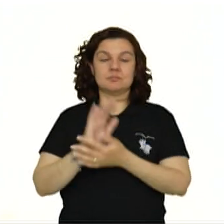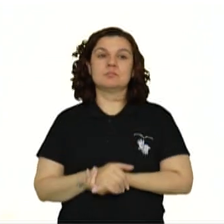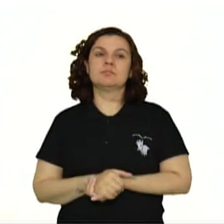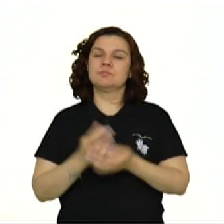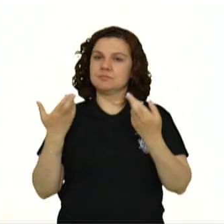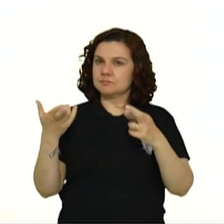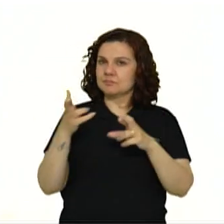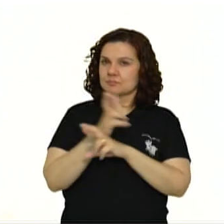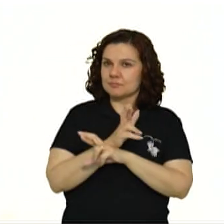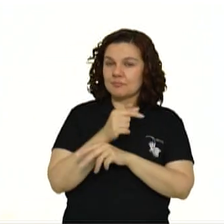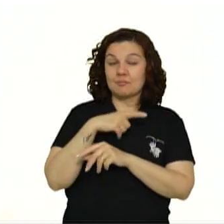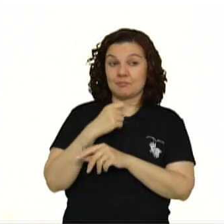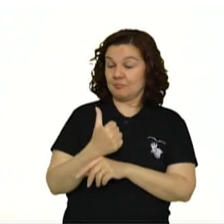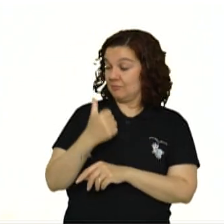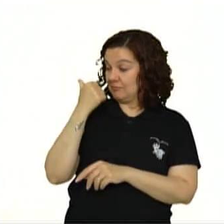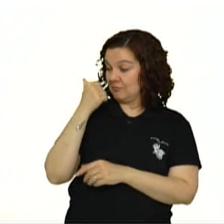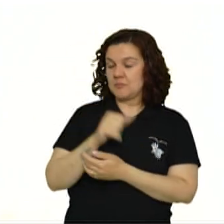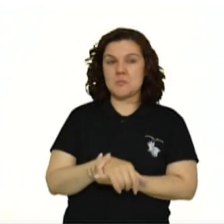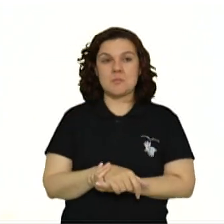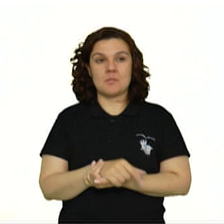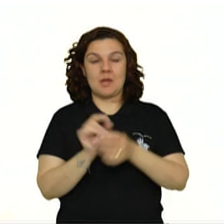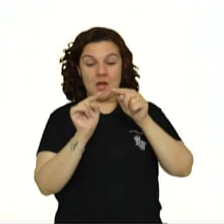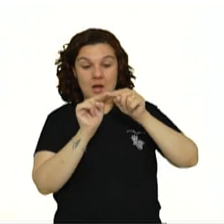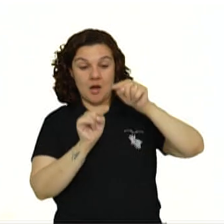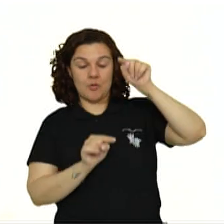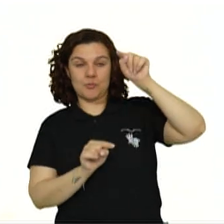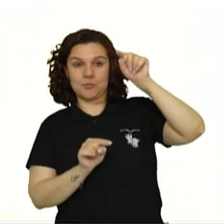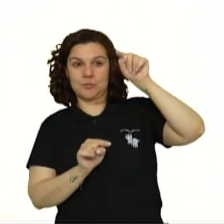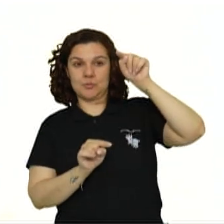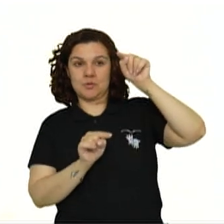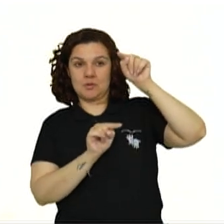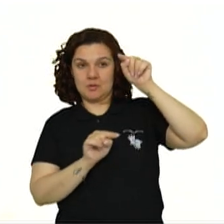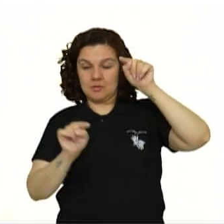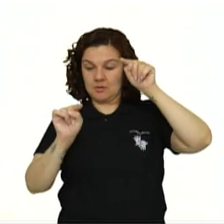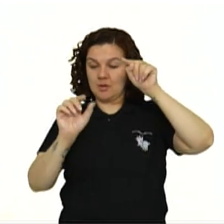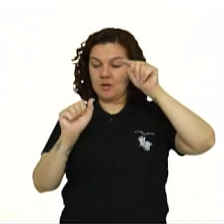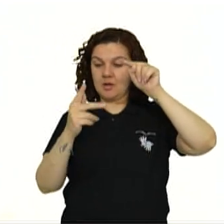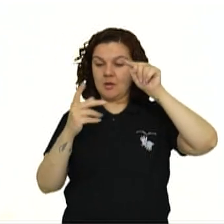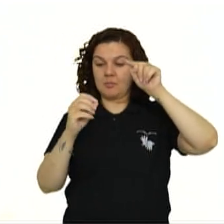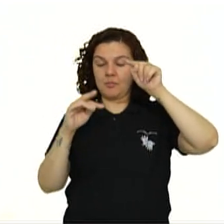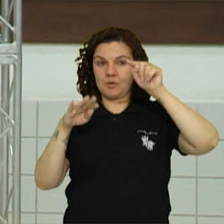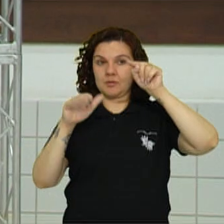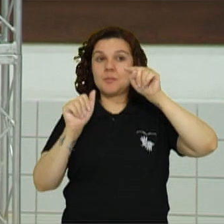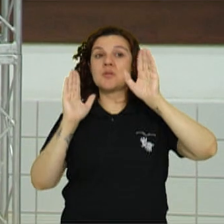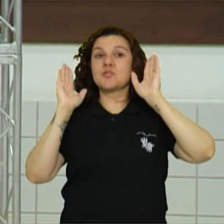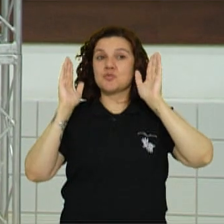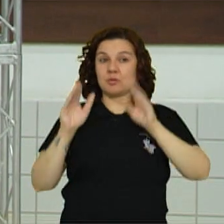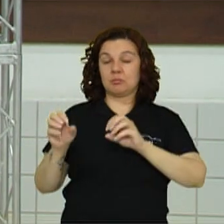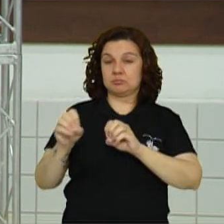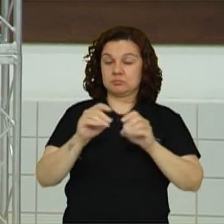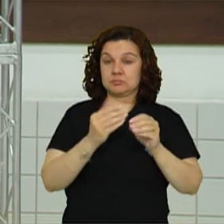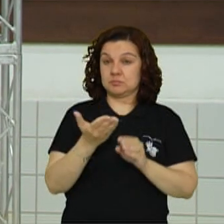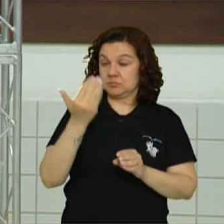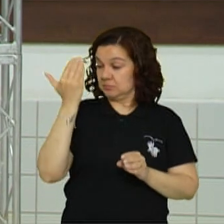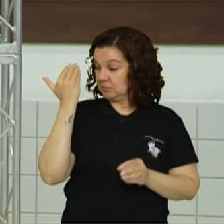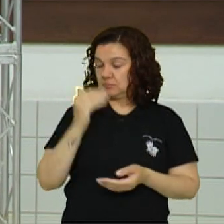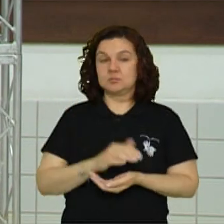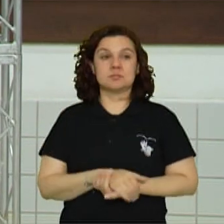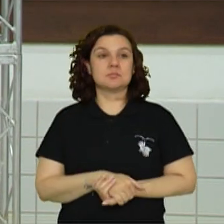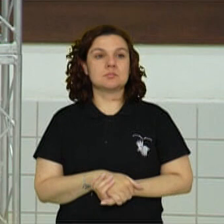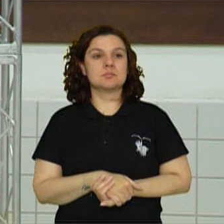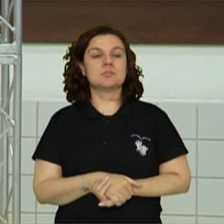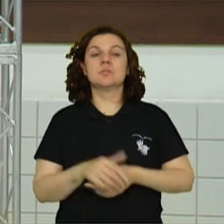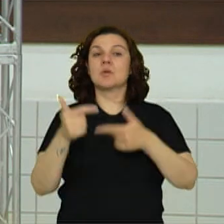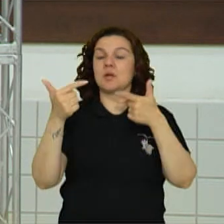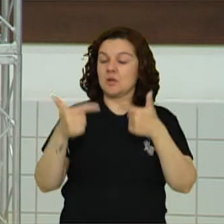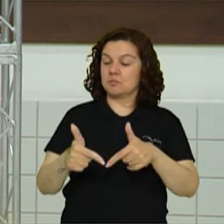A relação que existe aqui da altura com o apótema é aquilo que você já vem trabalhando lá dos polígonos regulares.